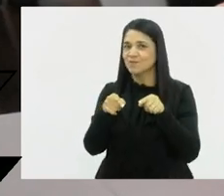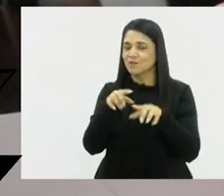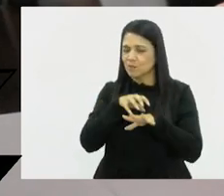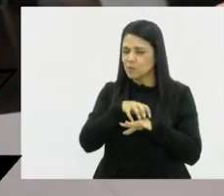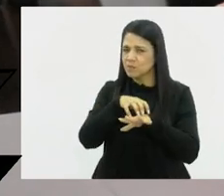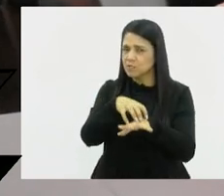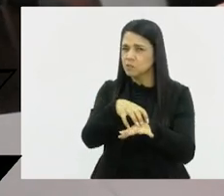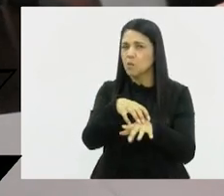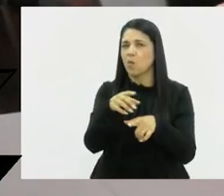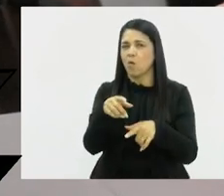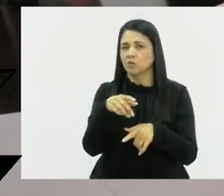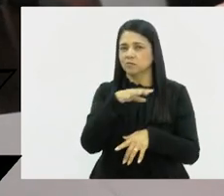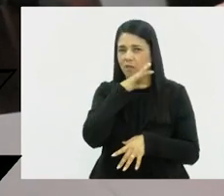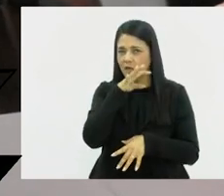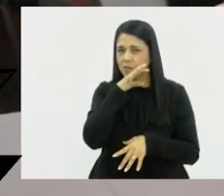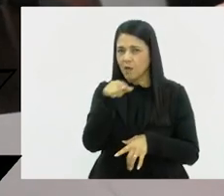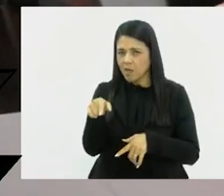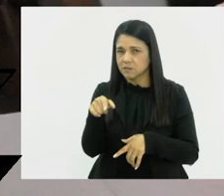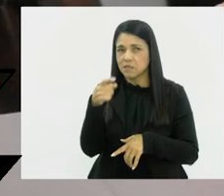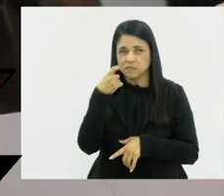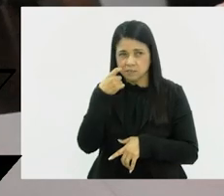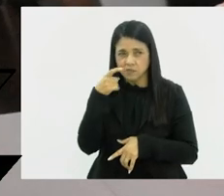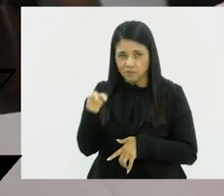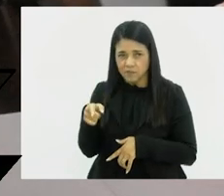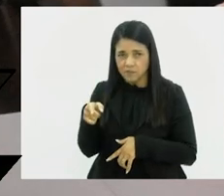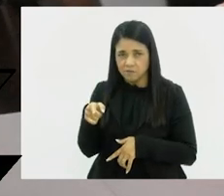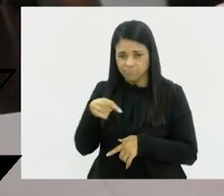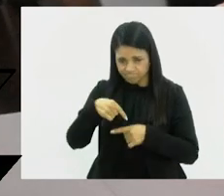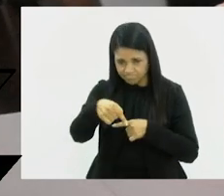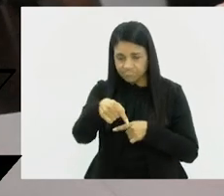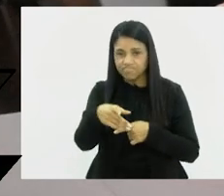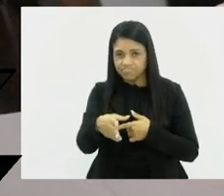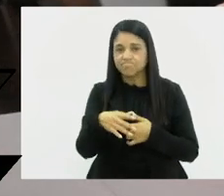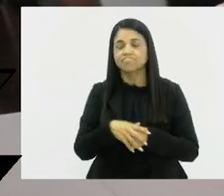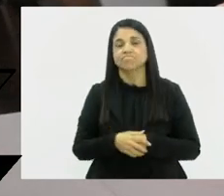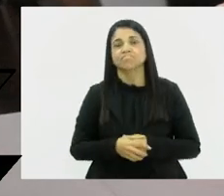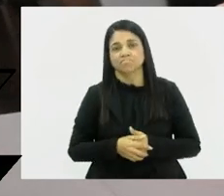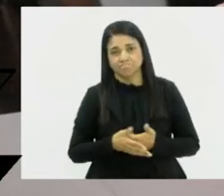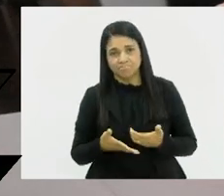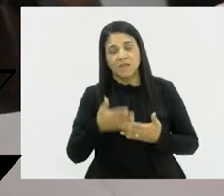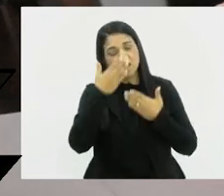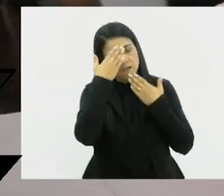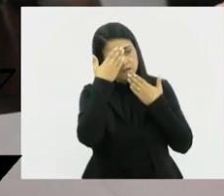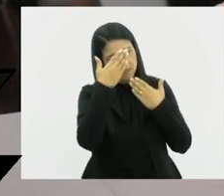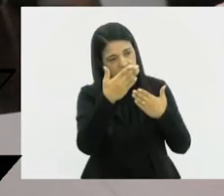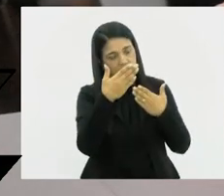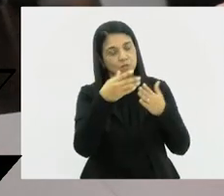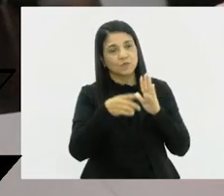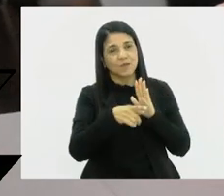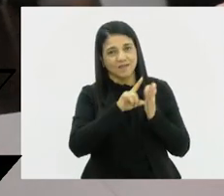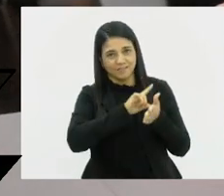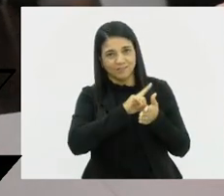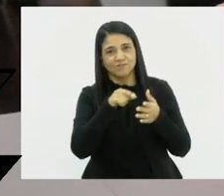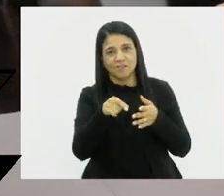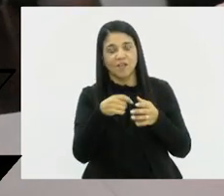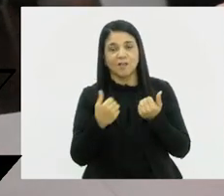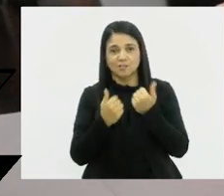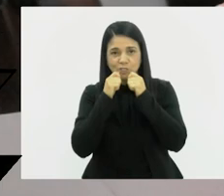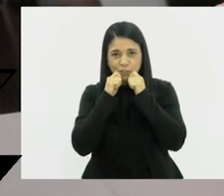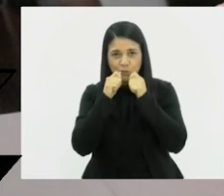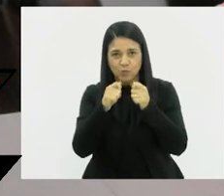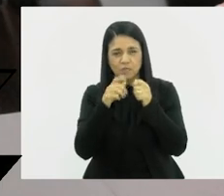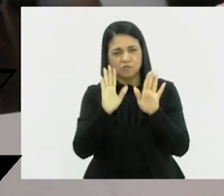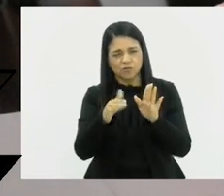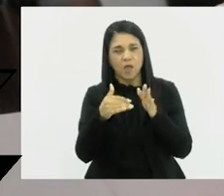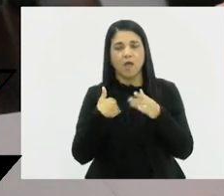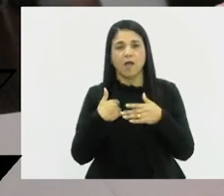transporte de animais. Estaremos e avião. Sexta-feira. Fantástico. Na próxima sexta-feira. Isso. Já agradeço antecipadamente que a sua assessoria